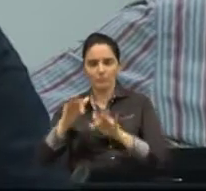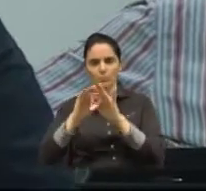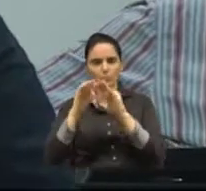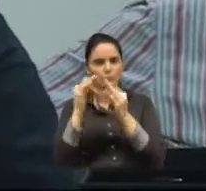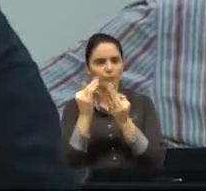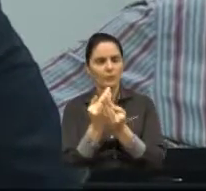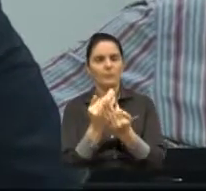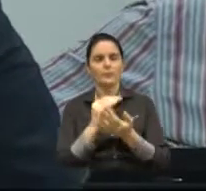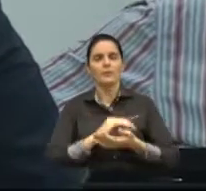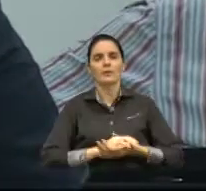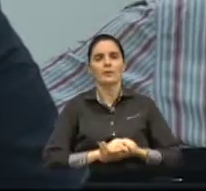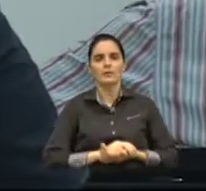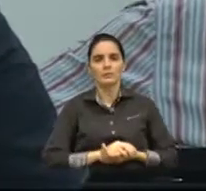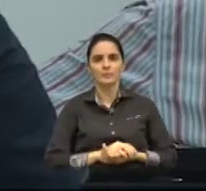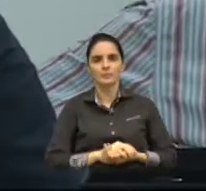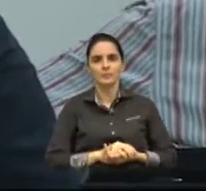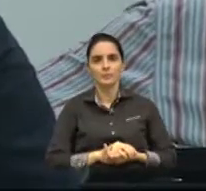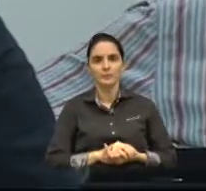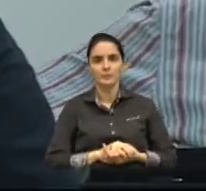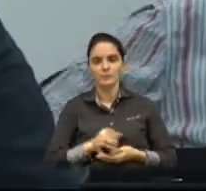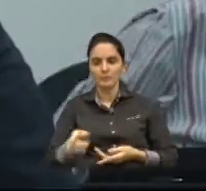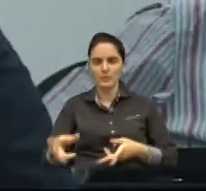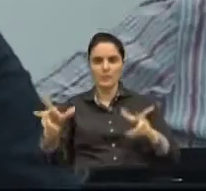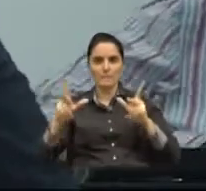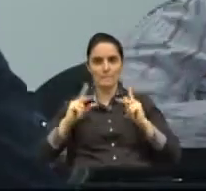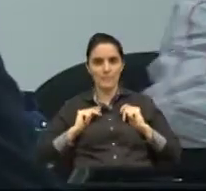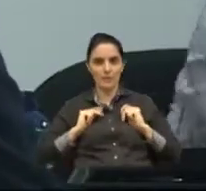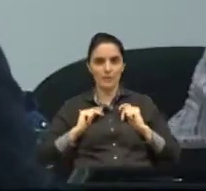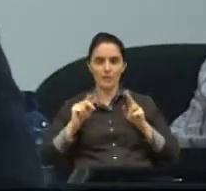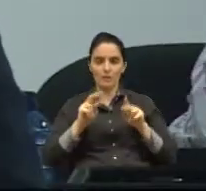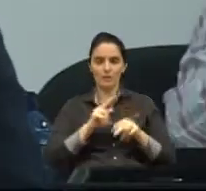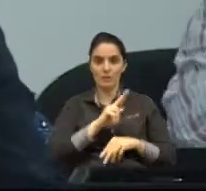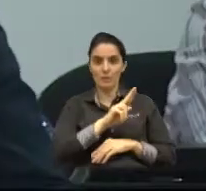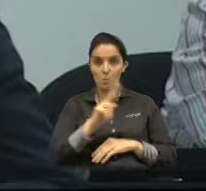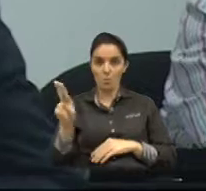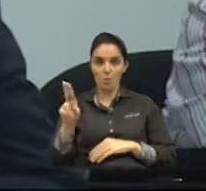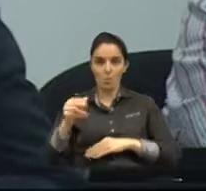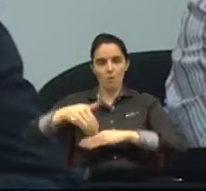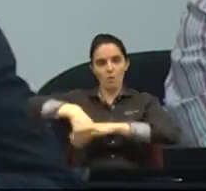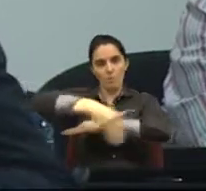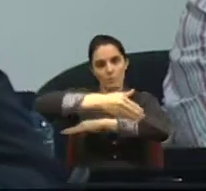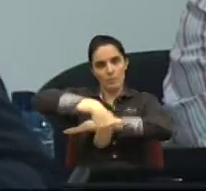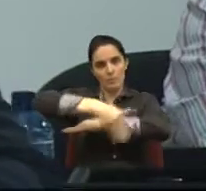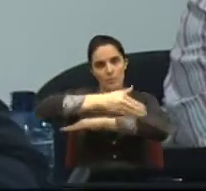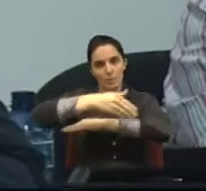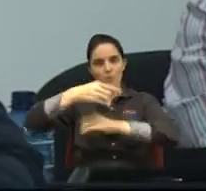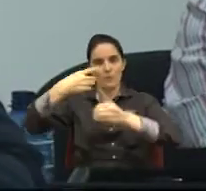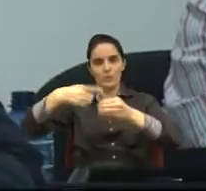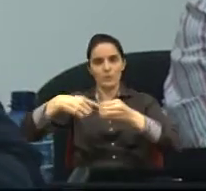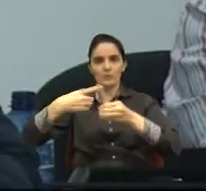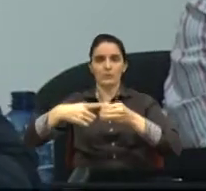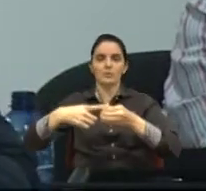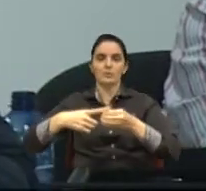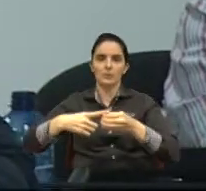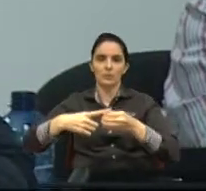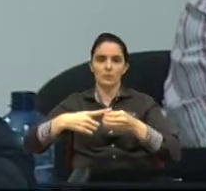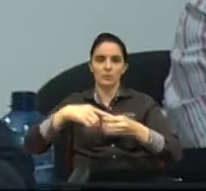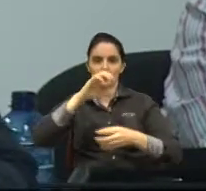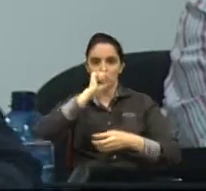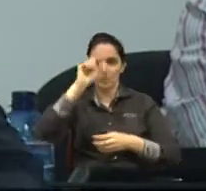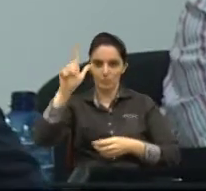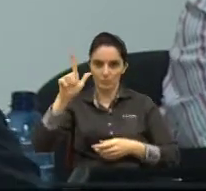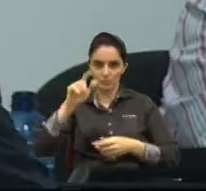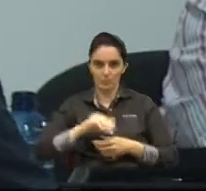merece ter o seu nome entabulado em umas ruas da nossa cidade. Eu quero deixar aqui